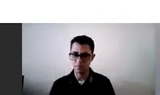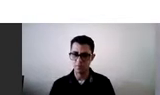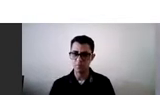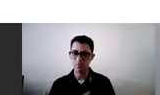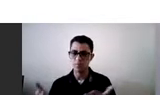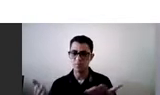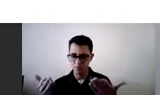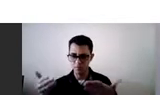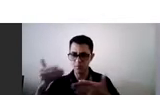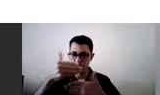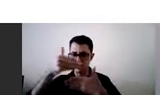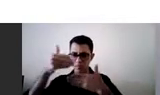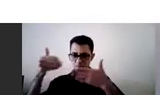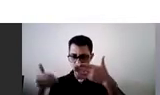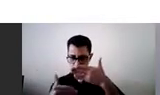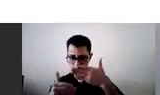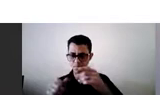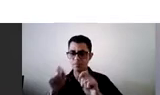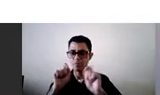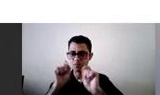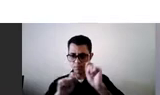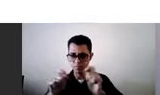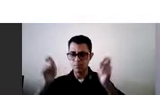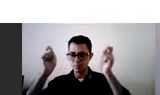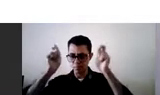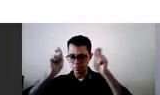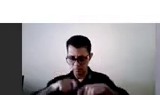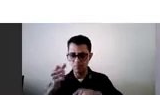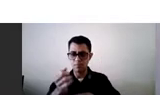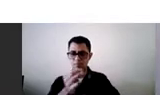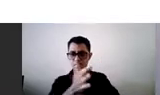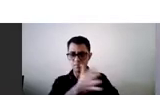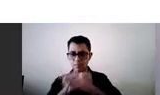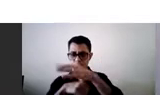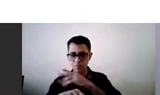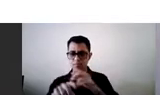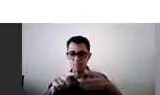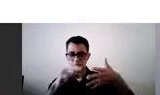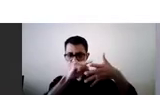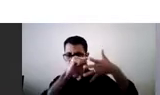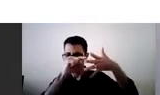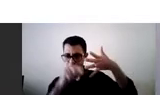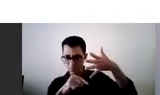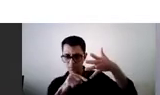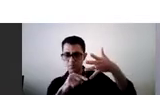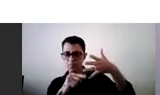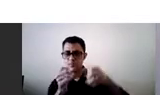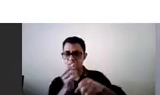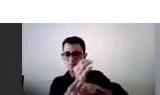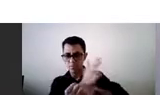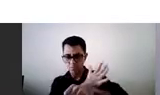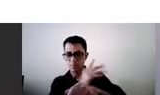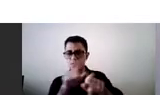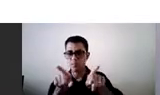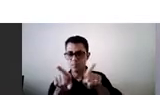Nossa pauta de hoje, nós vamos falar das competências socioemocionais, as 5 macrocompetências